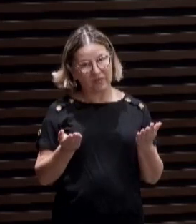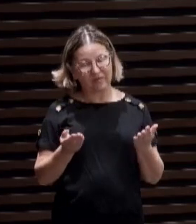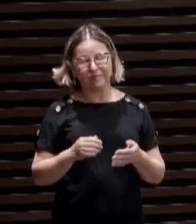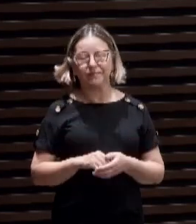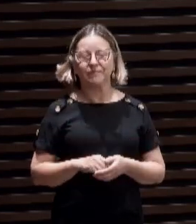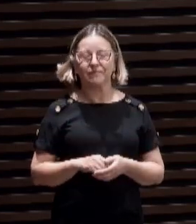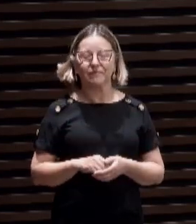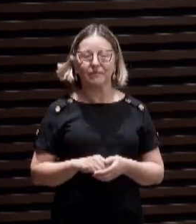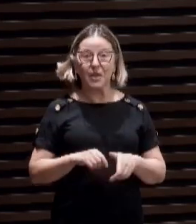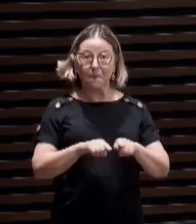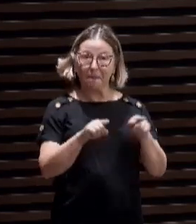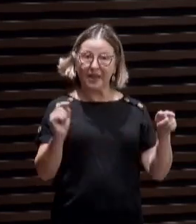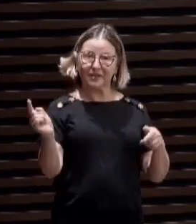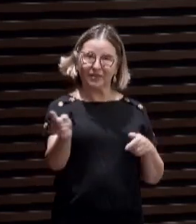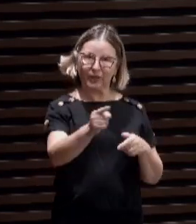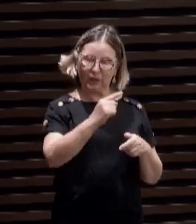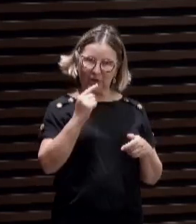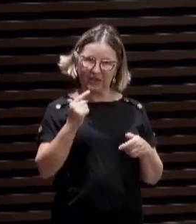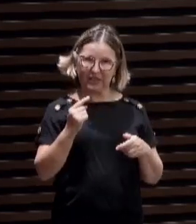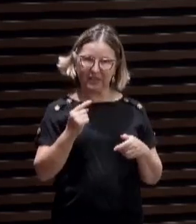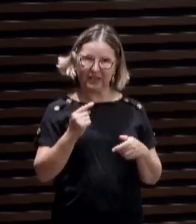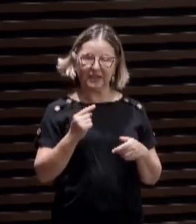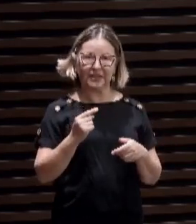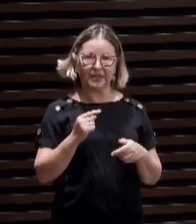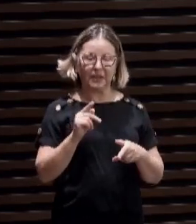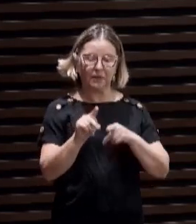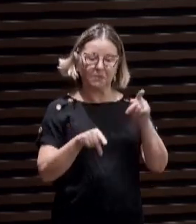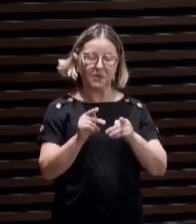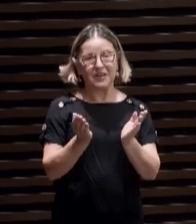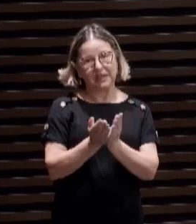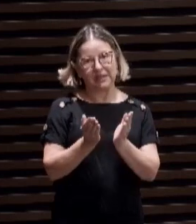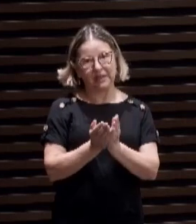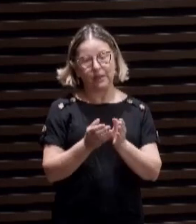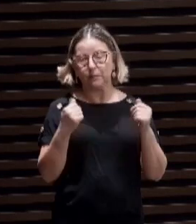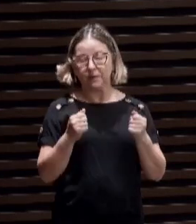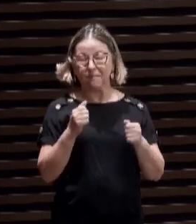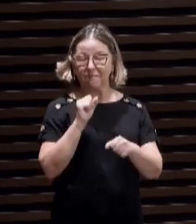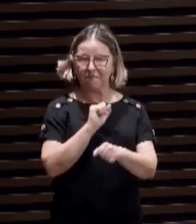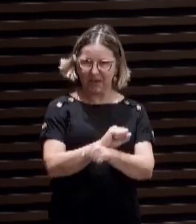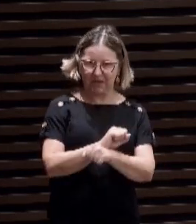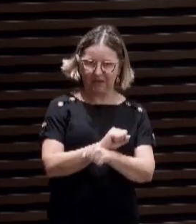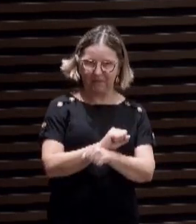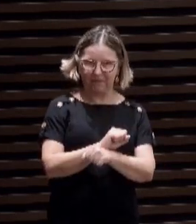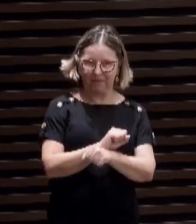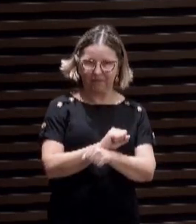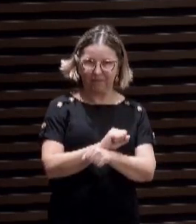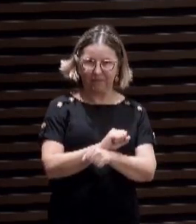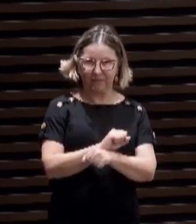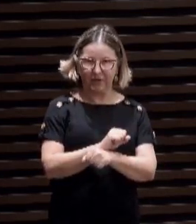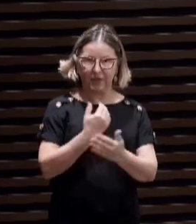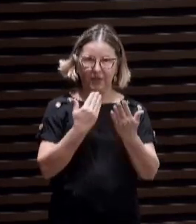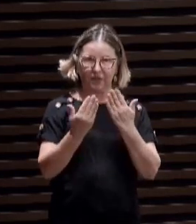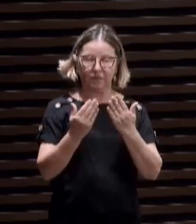de Deus, nós precisamos parar e analisar mediante a palavra de Deus. Sabe